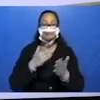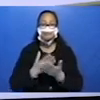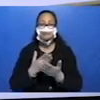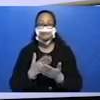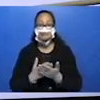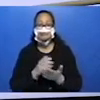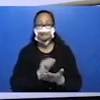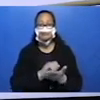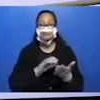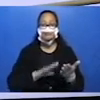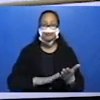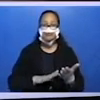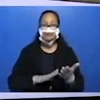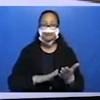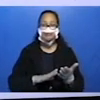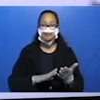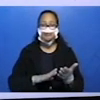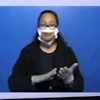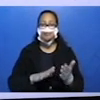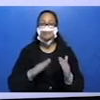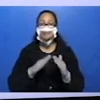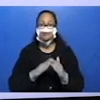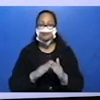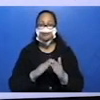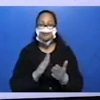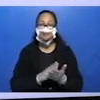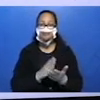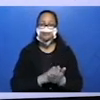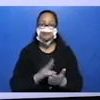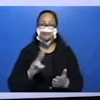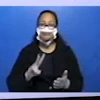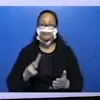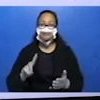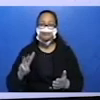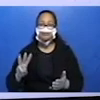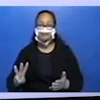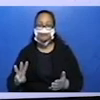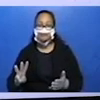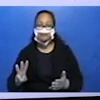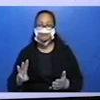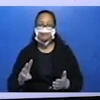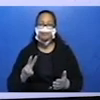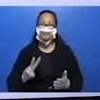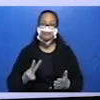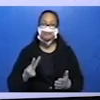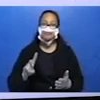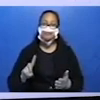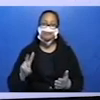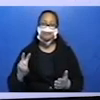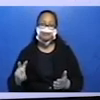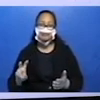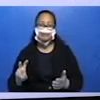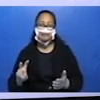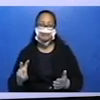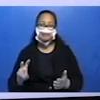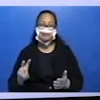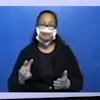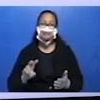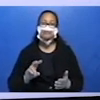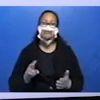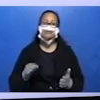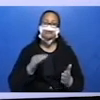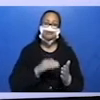as atividades e a tarefa das páginas 213, 215, 217 até